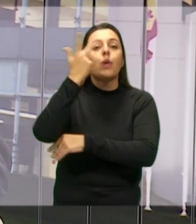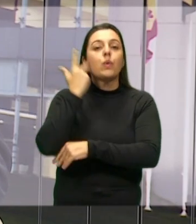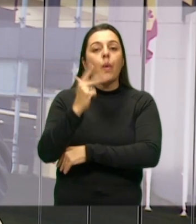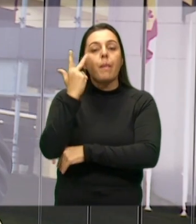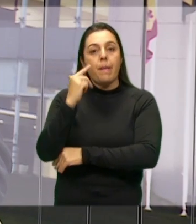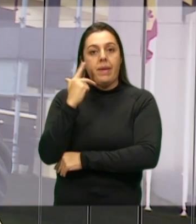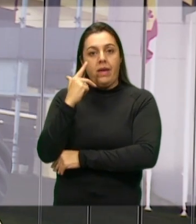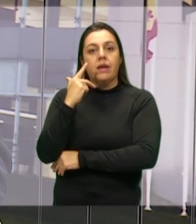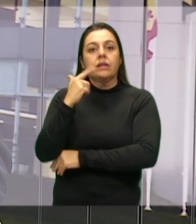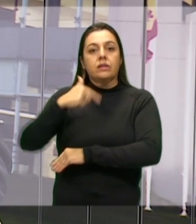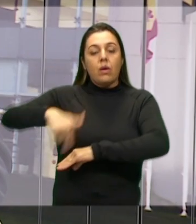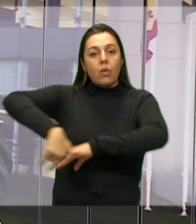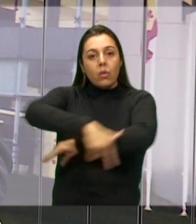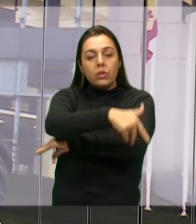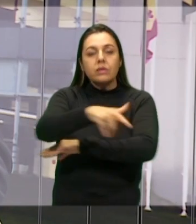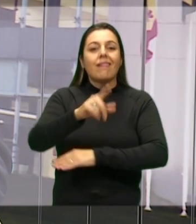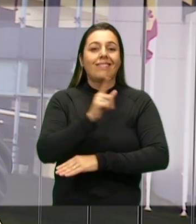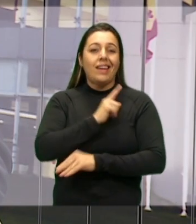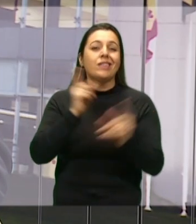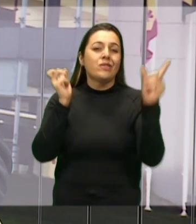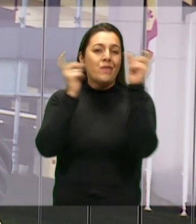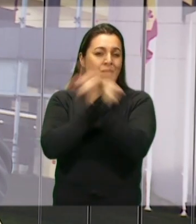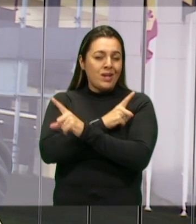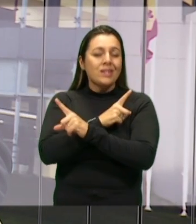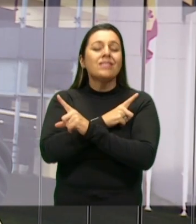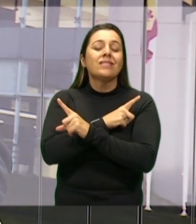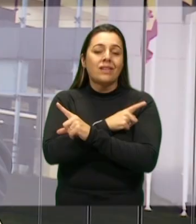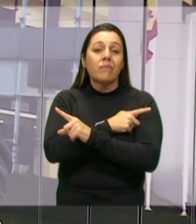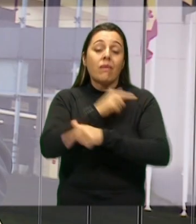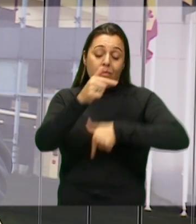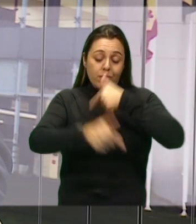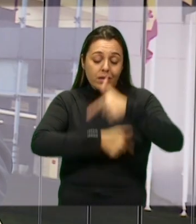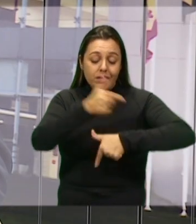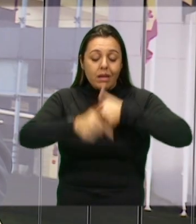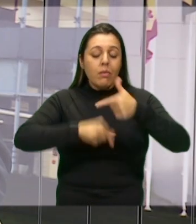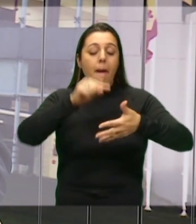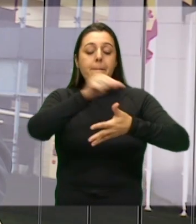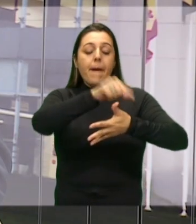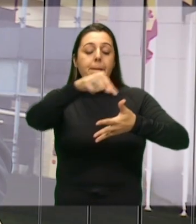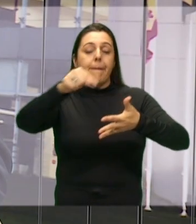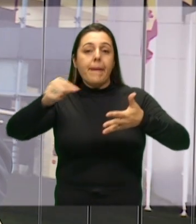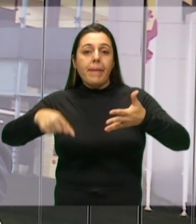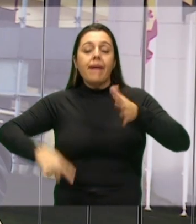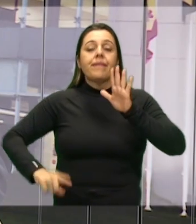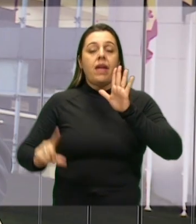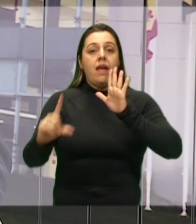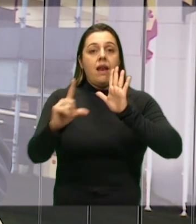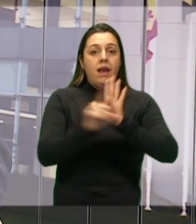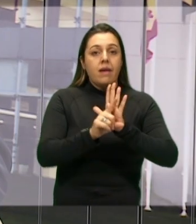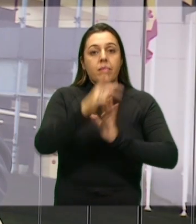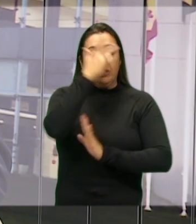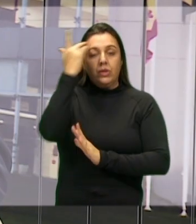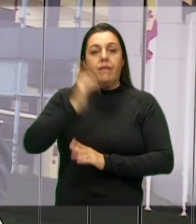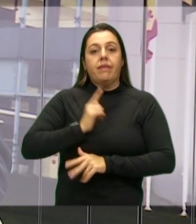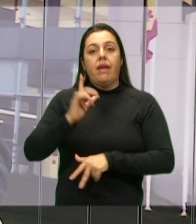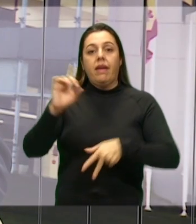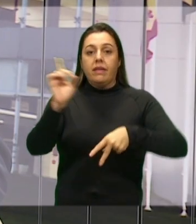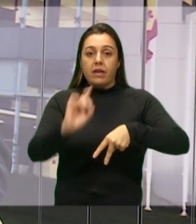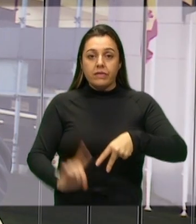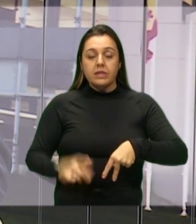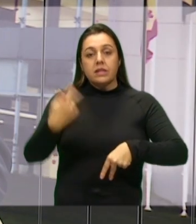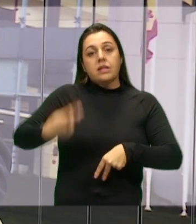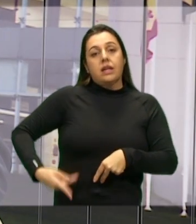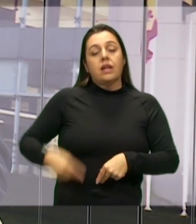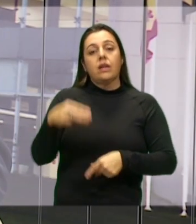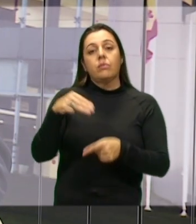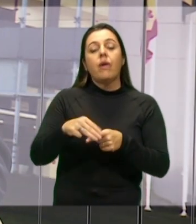normalmente pelas vias de Itajaí. Hoje tem muita dificuldade nisso. Então, a gente tem trabalhado uma série de legislação para as pessoas com deficiência no município. A